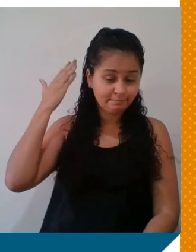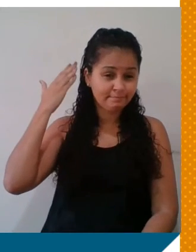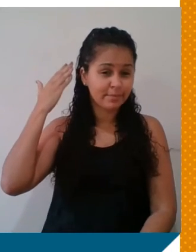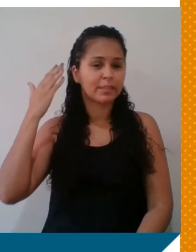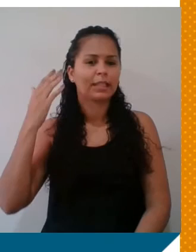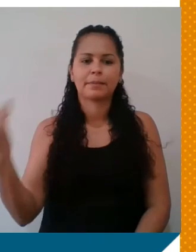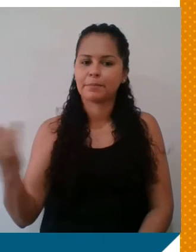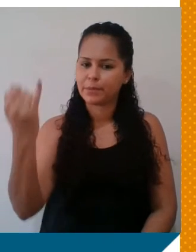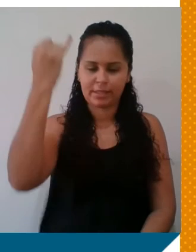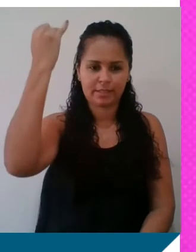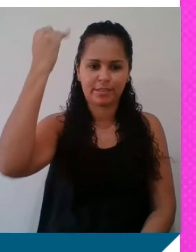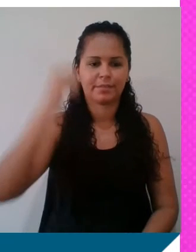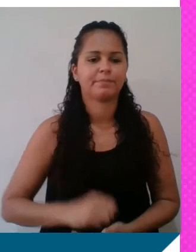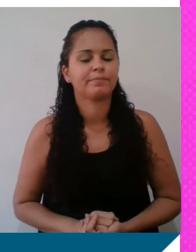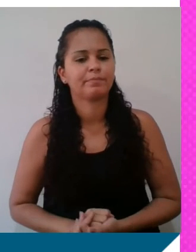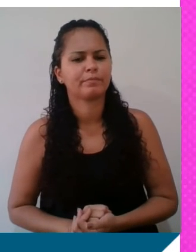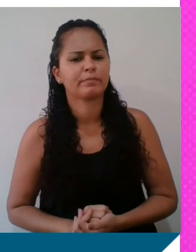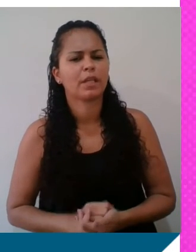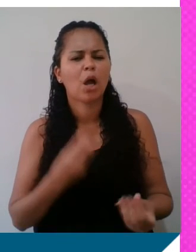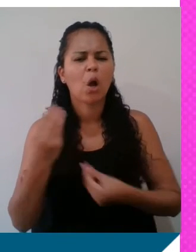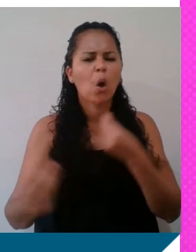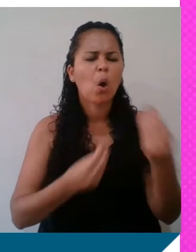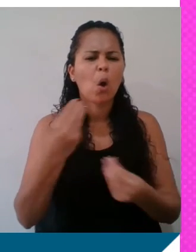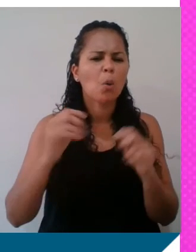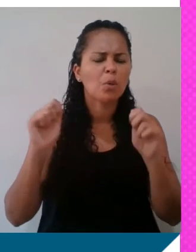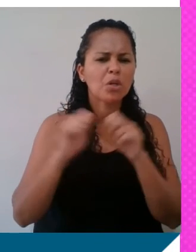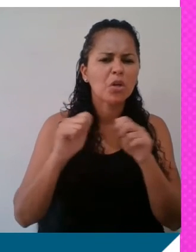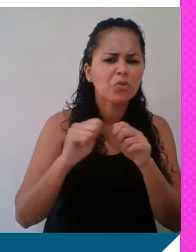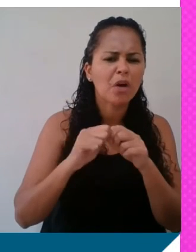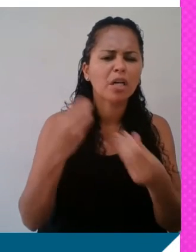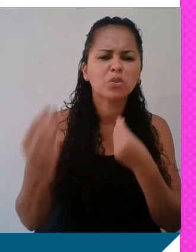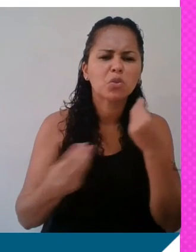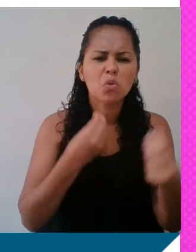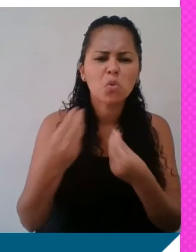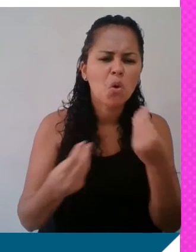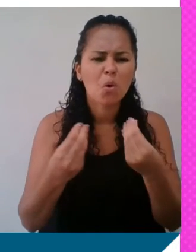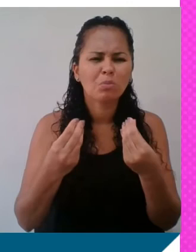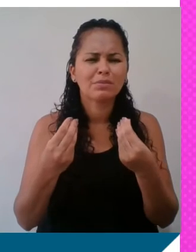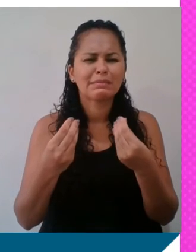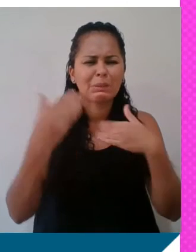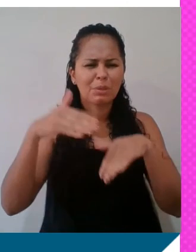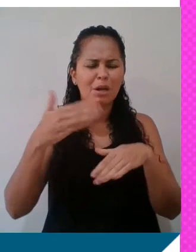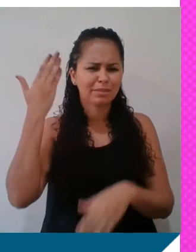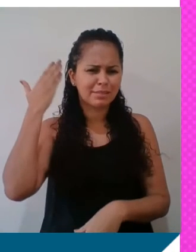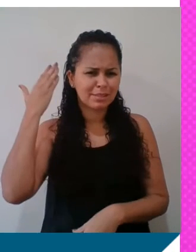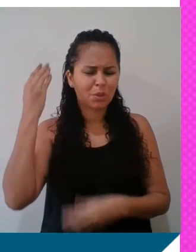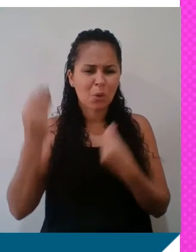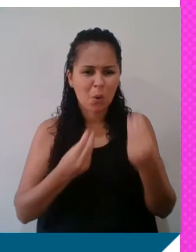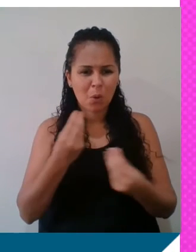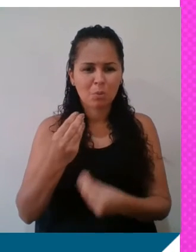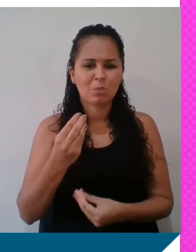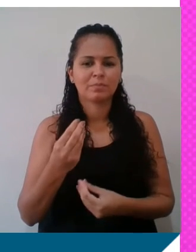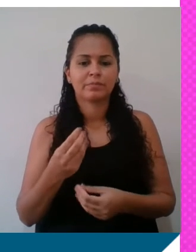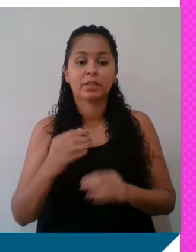é de suma importância, certo? Como é que eu faço provas anteriores e simulados? Bem, a gente já colocou aqui